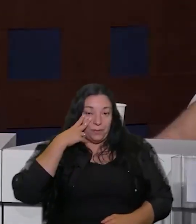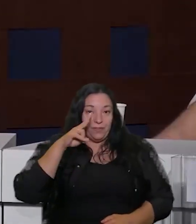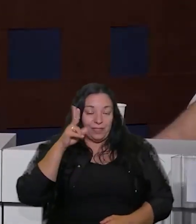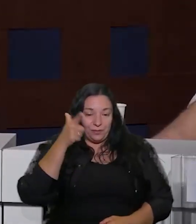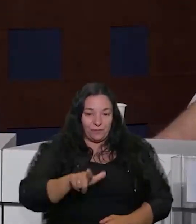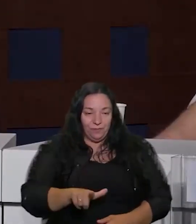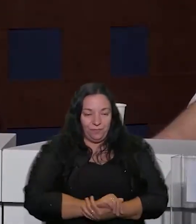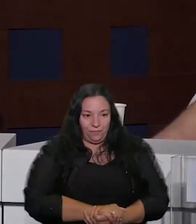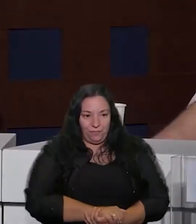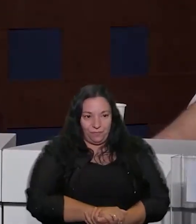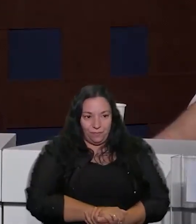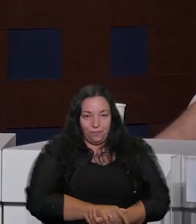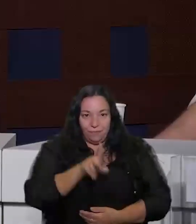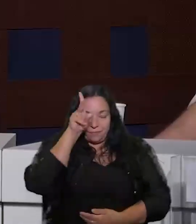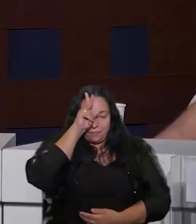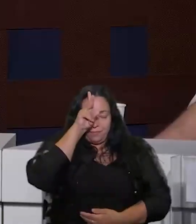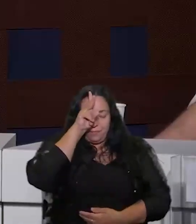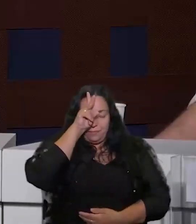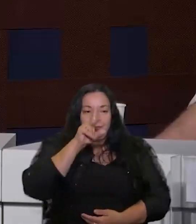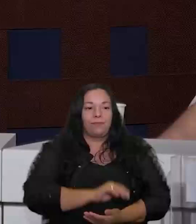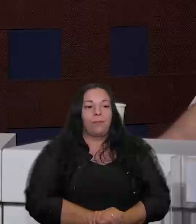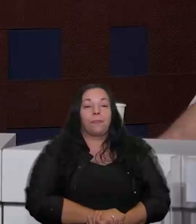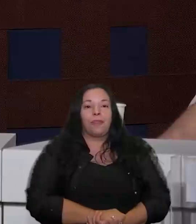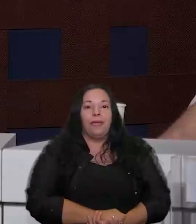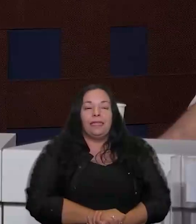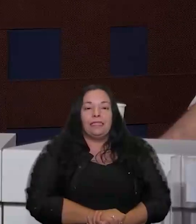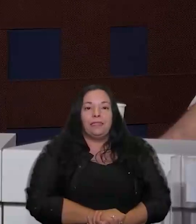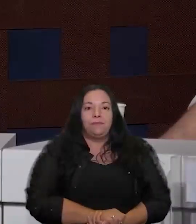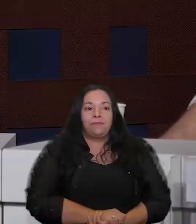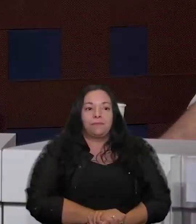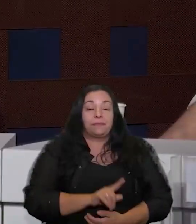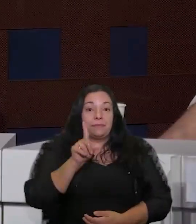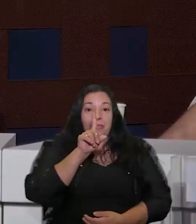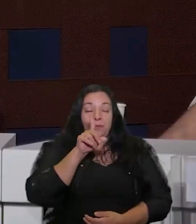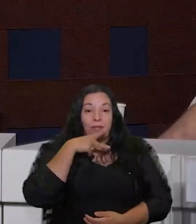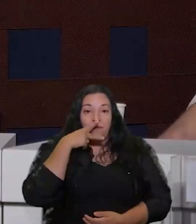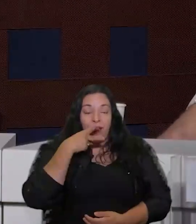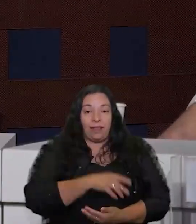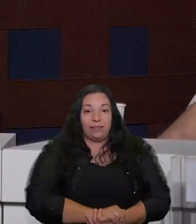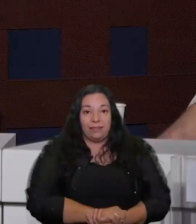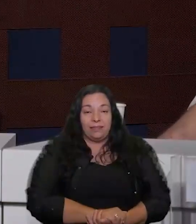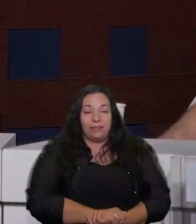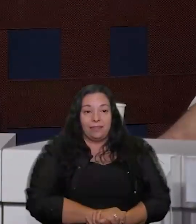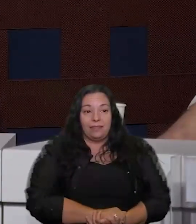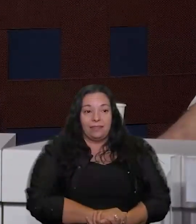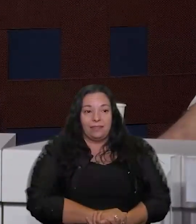aqui sobre a história de resistência, as histórias, né, que não são contadas e que dizem